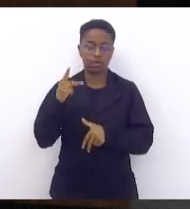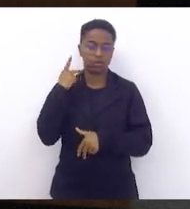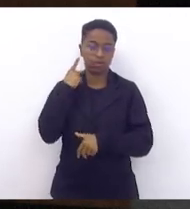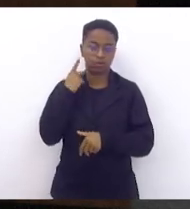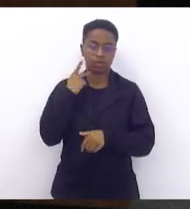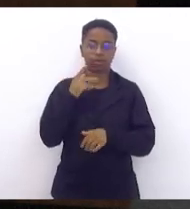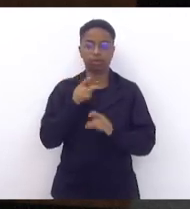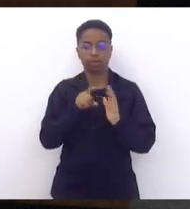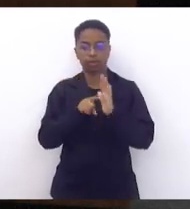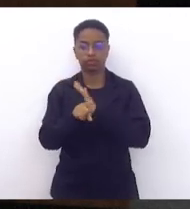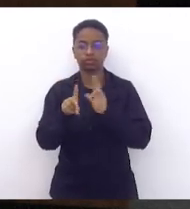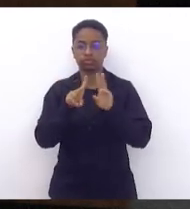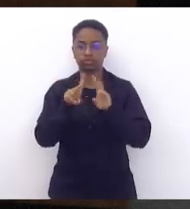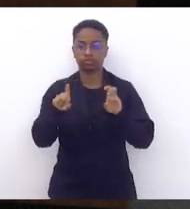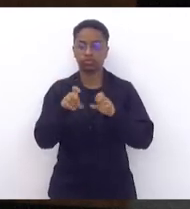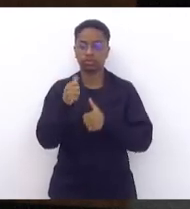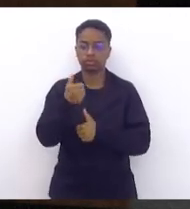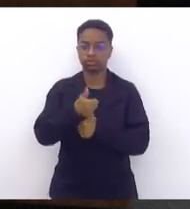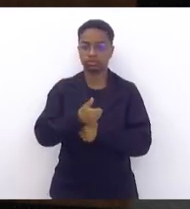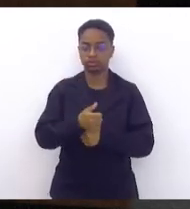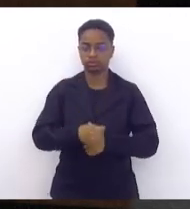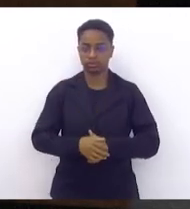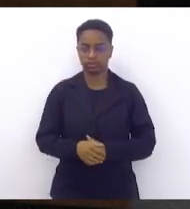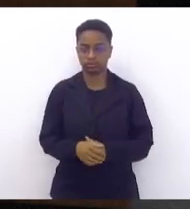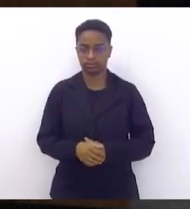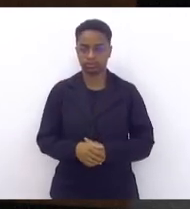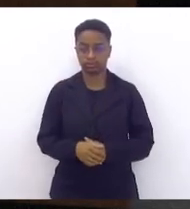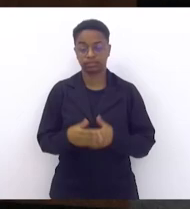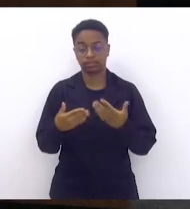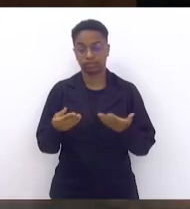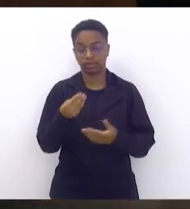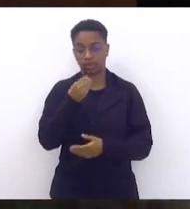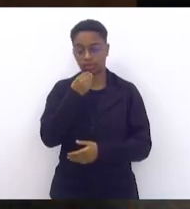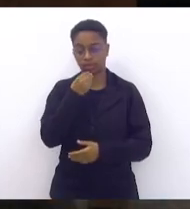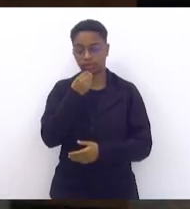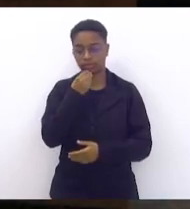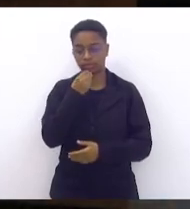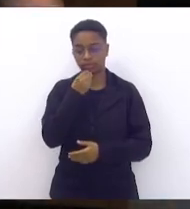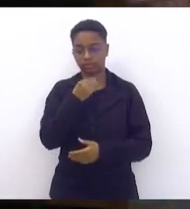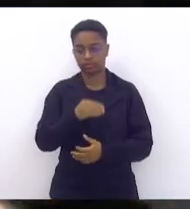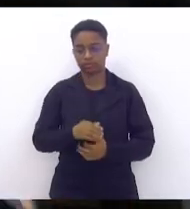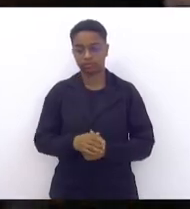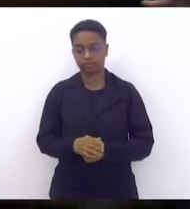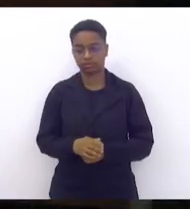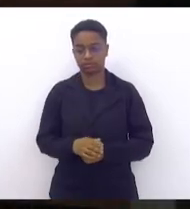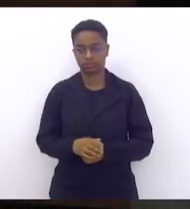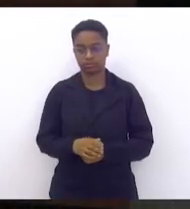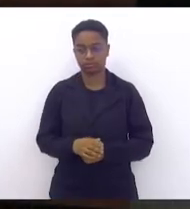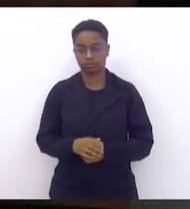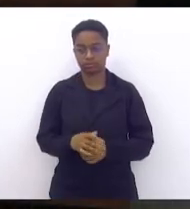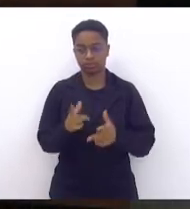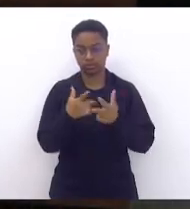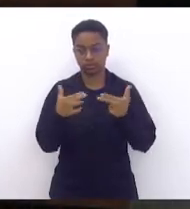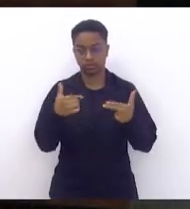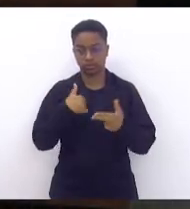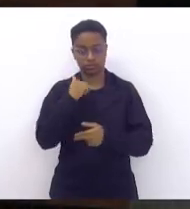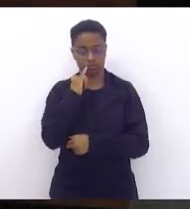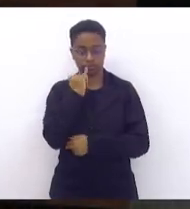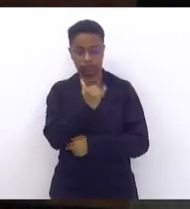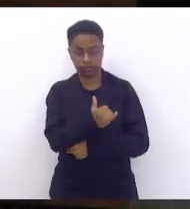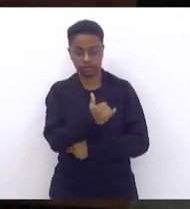sobre o substitutivo. E, evidentemente, o que eu falei para ele é que a